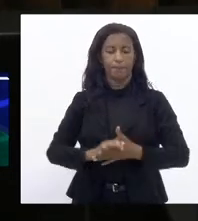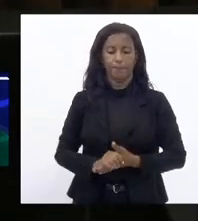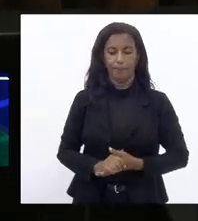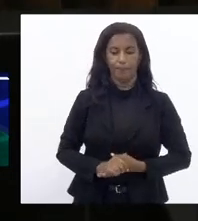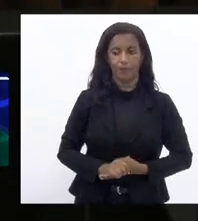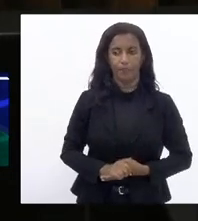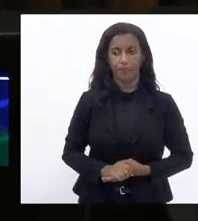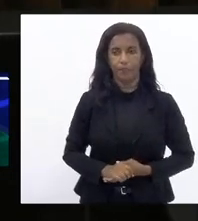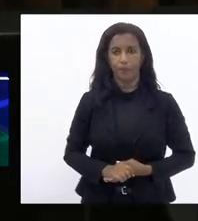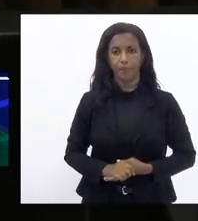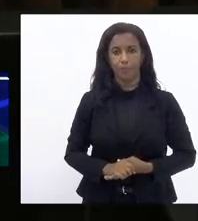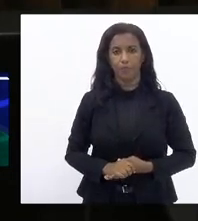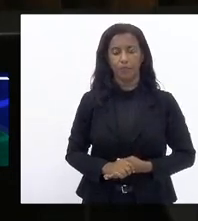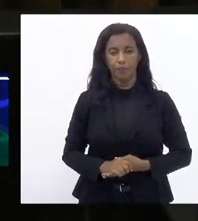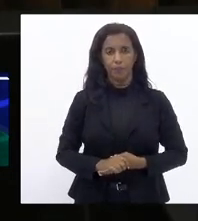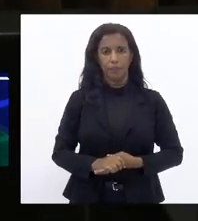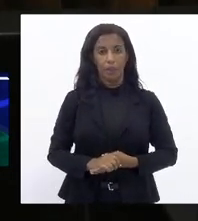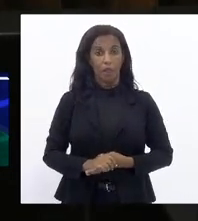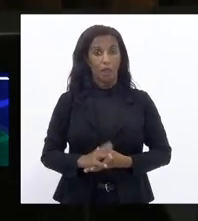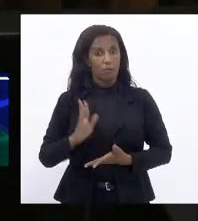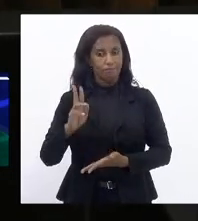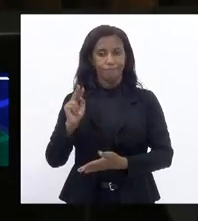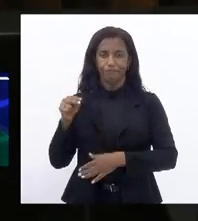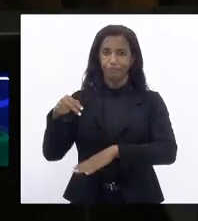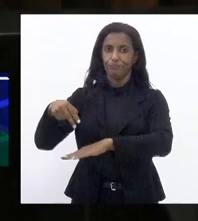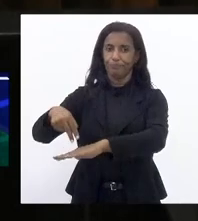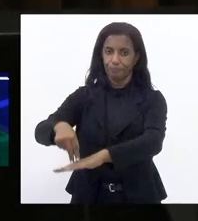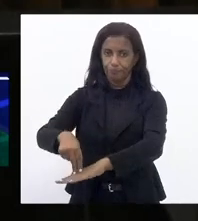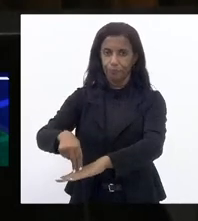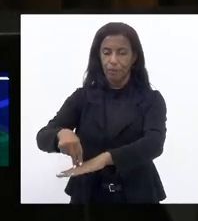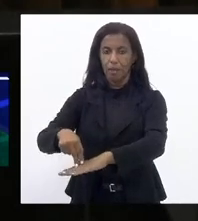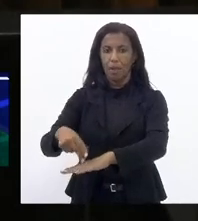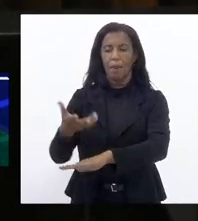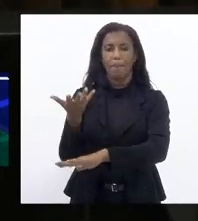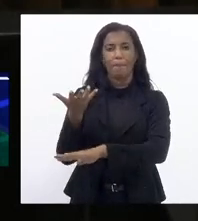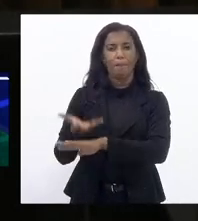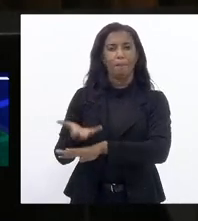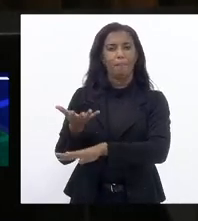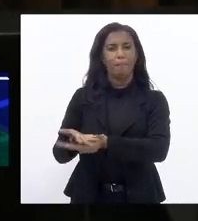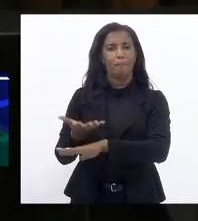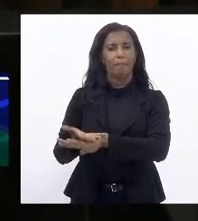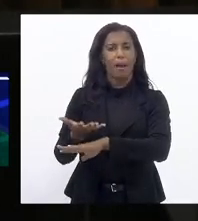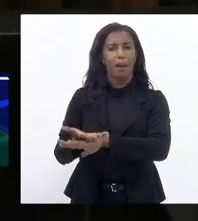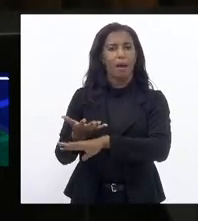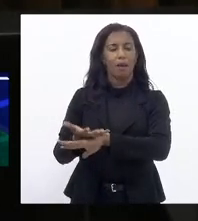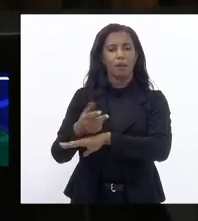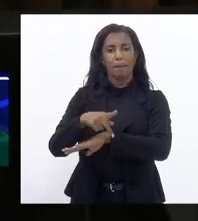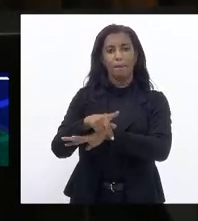essa ocupação se instalou no Parque Aeroporto, no município de Campos,